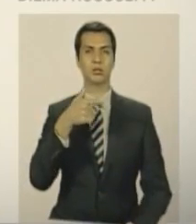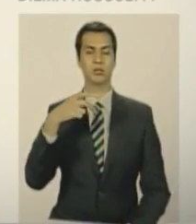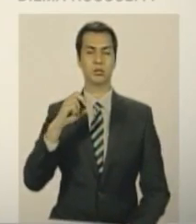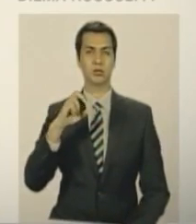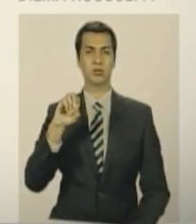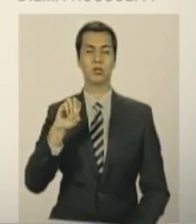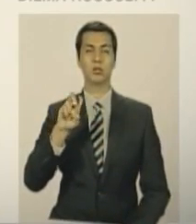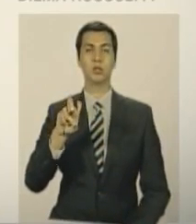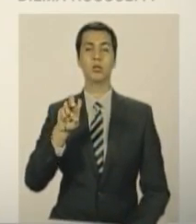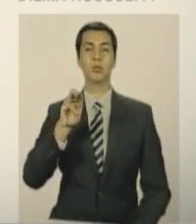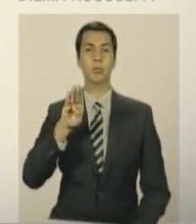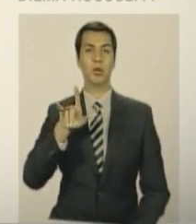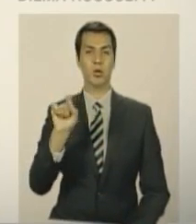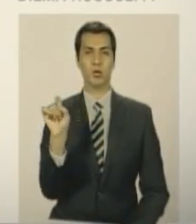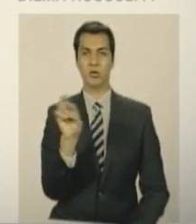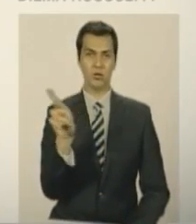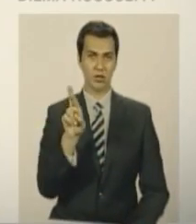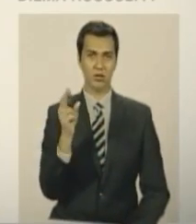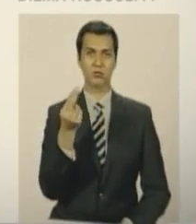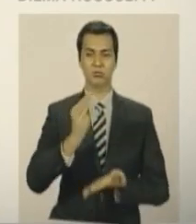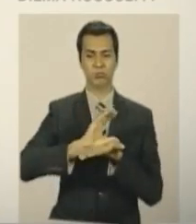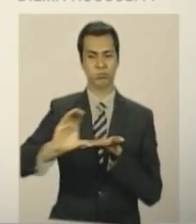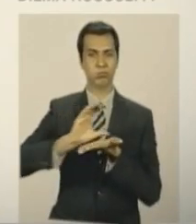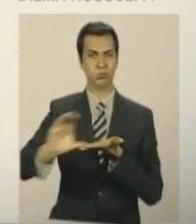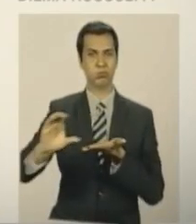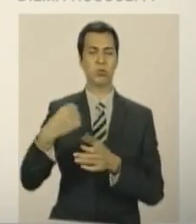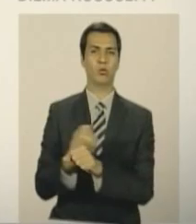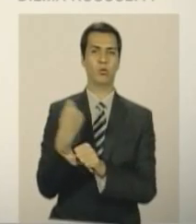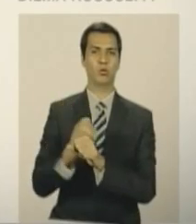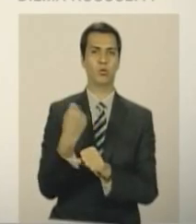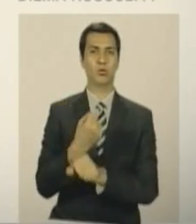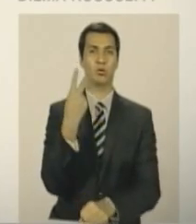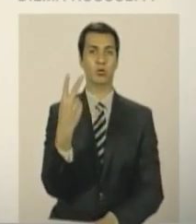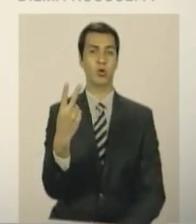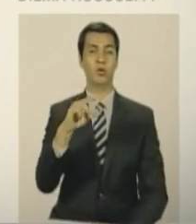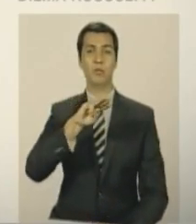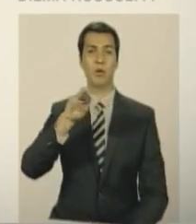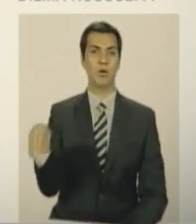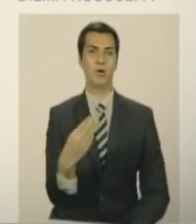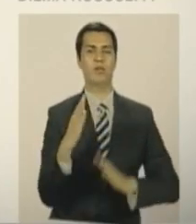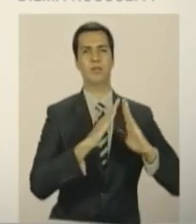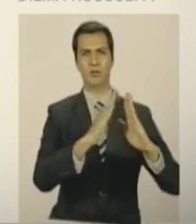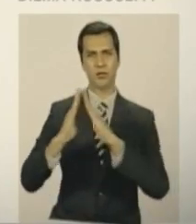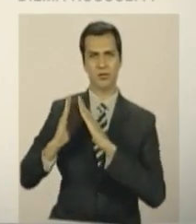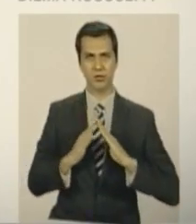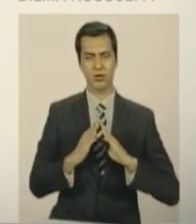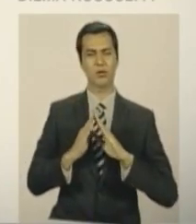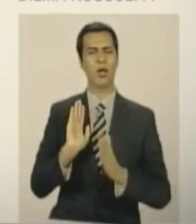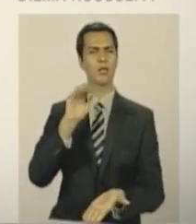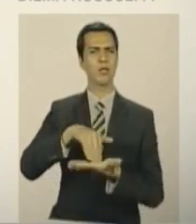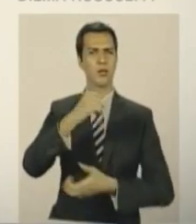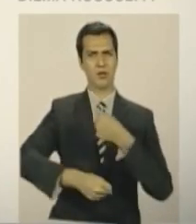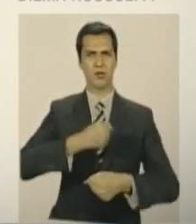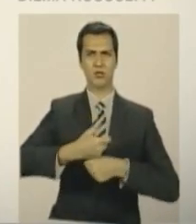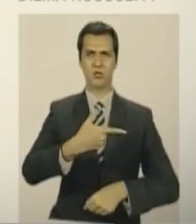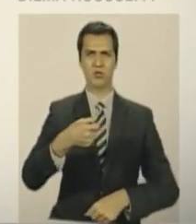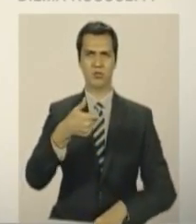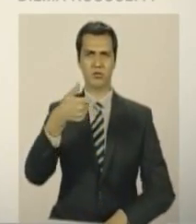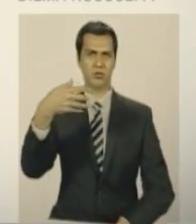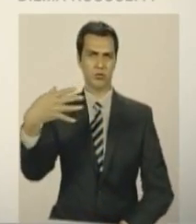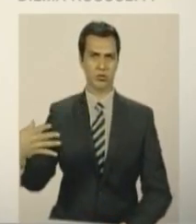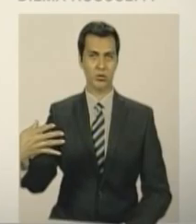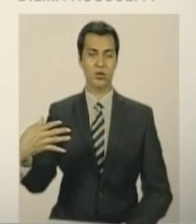a construção de 2 milhões de moradias até 2014. Sabe, o Minha Casa, Minha Vida é